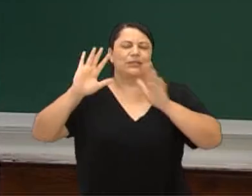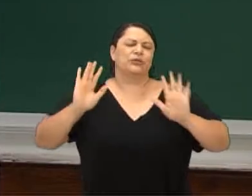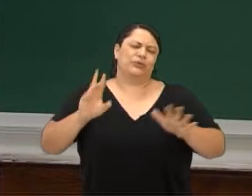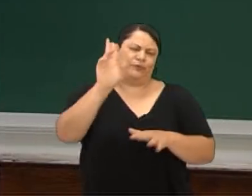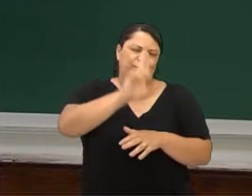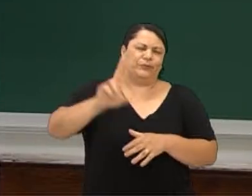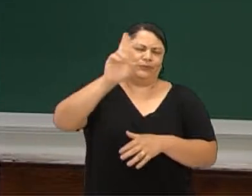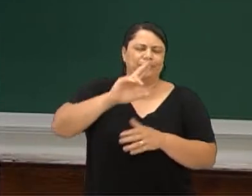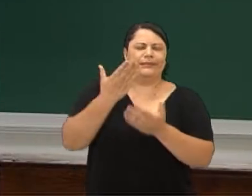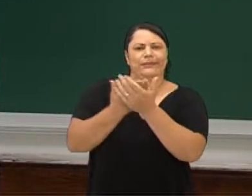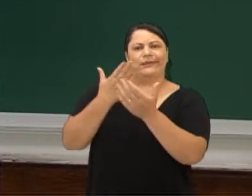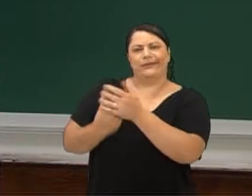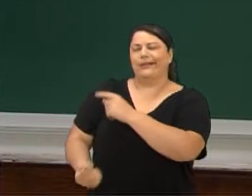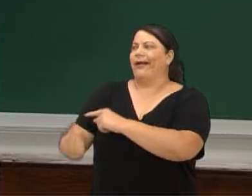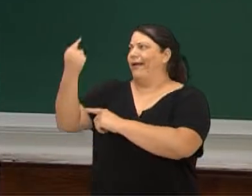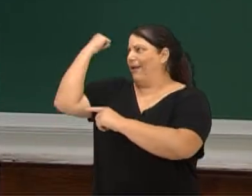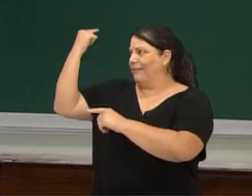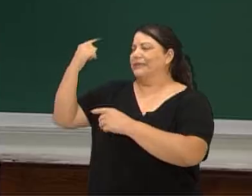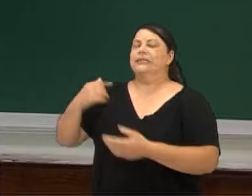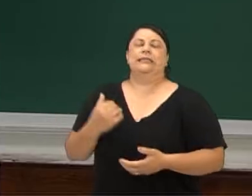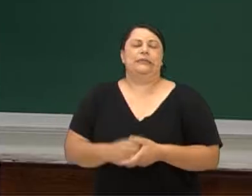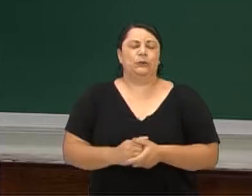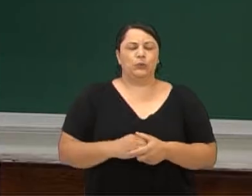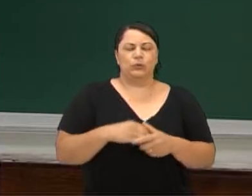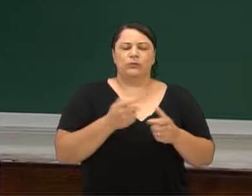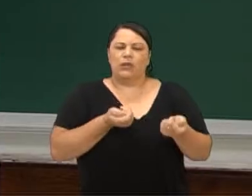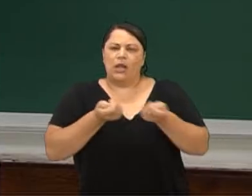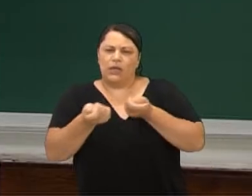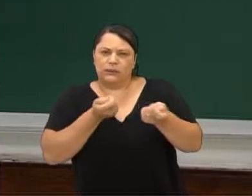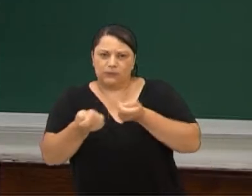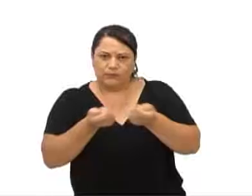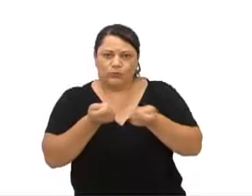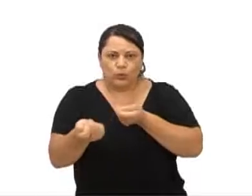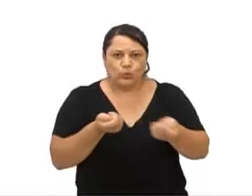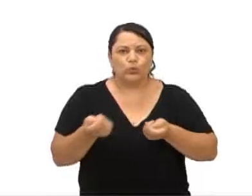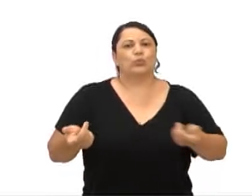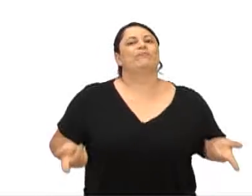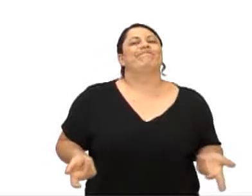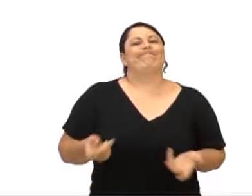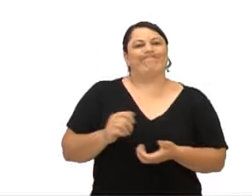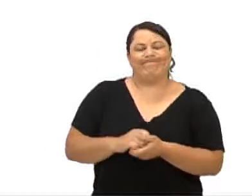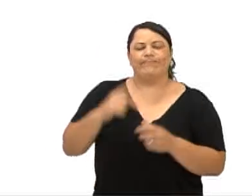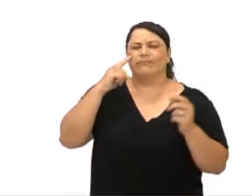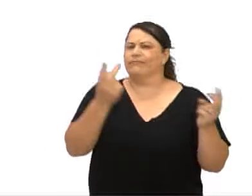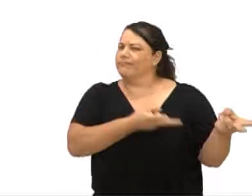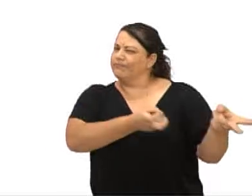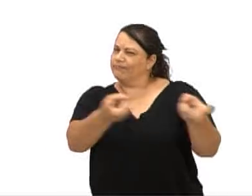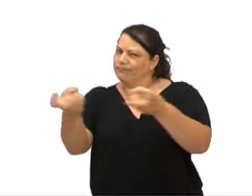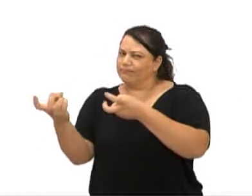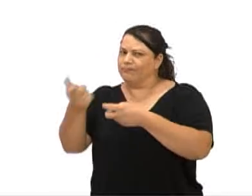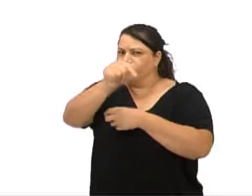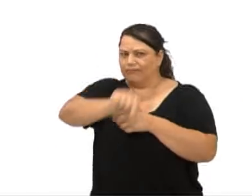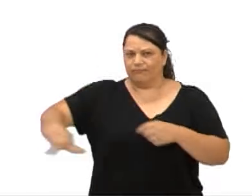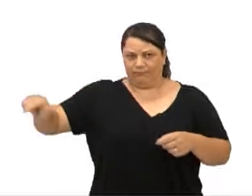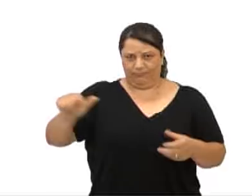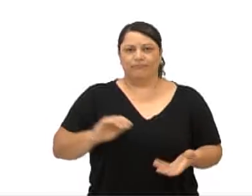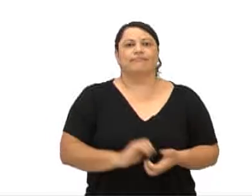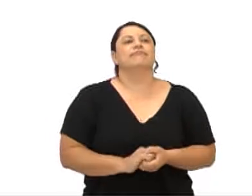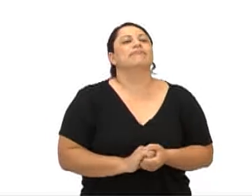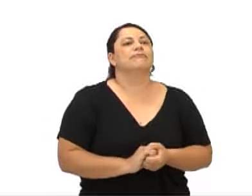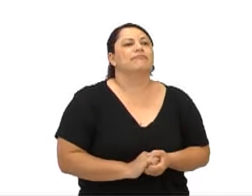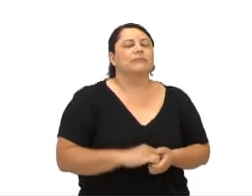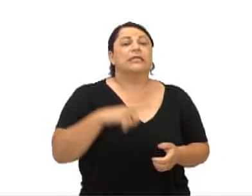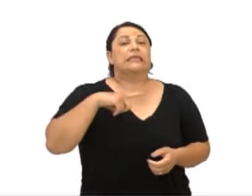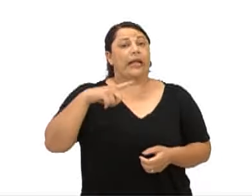aula anterior, que retrata bem esse controle, esse monopólio. Vamos analisá-la novamente? Então,